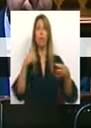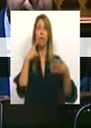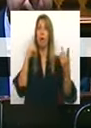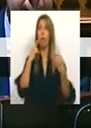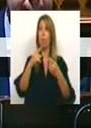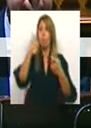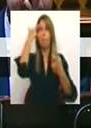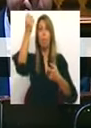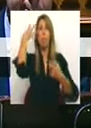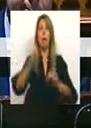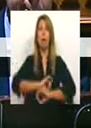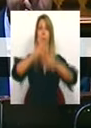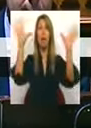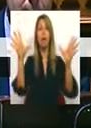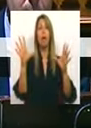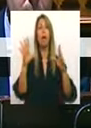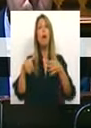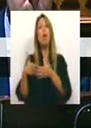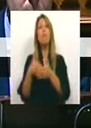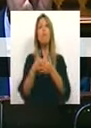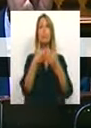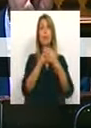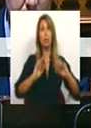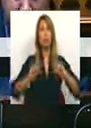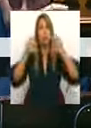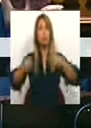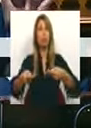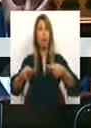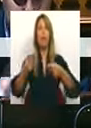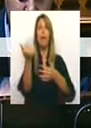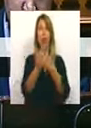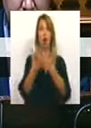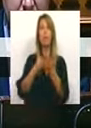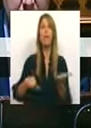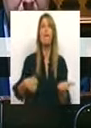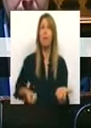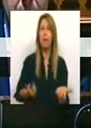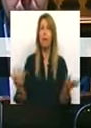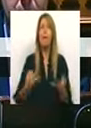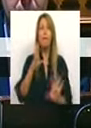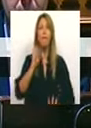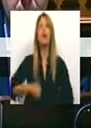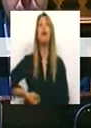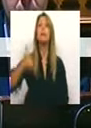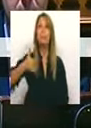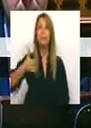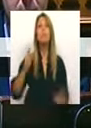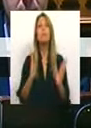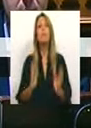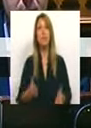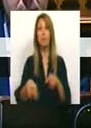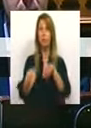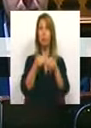que o processo de transição para uma economia verde não pode deixar de ser uma prioridade das políticas de